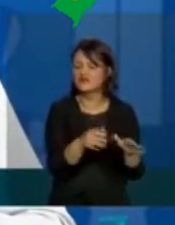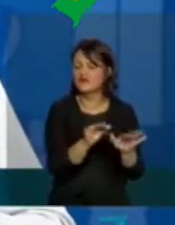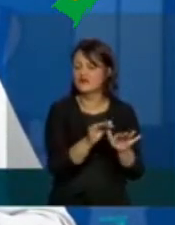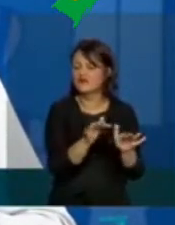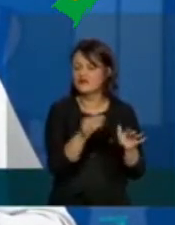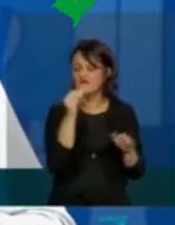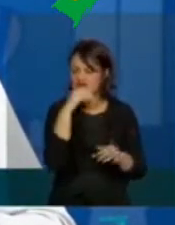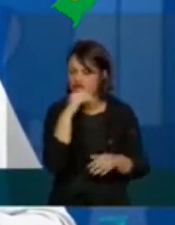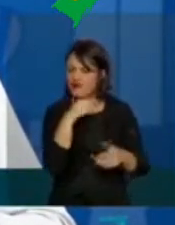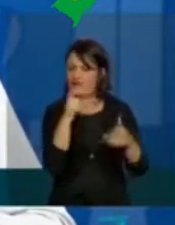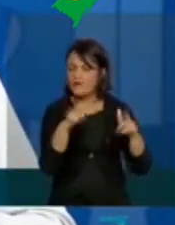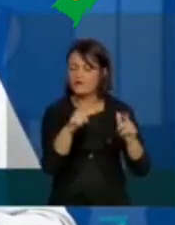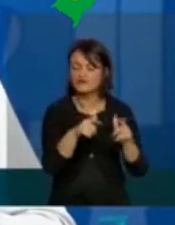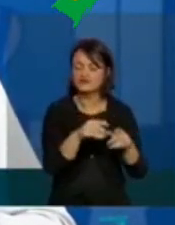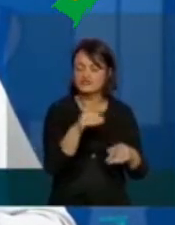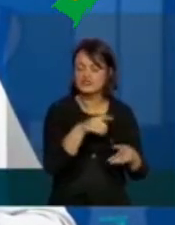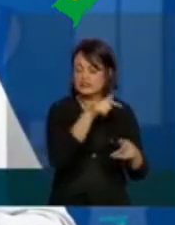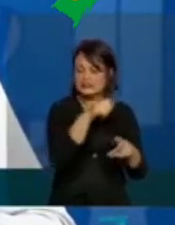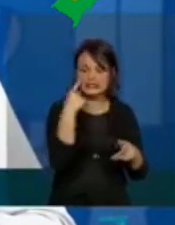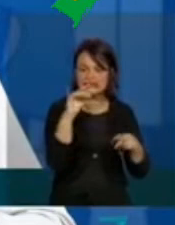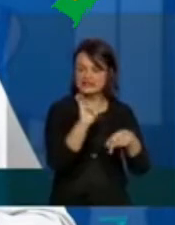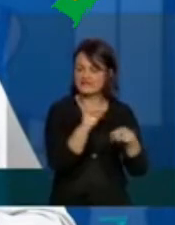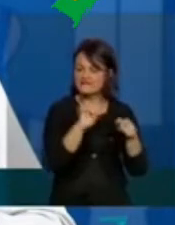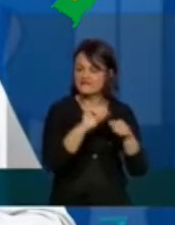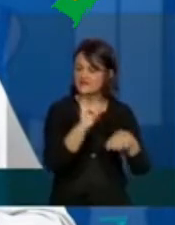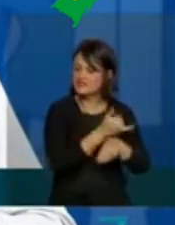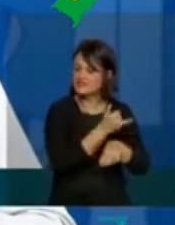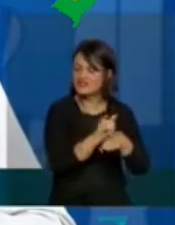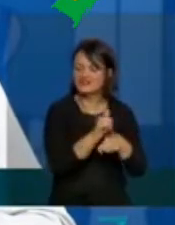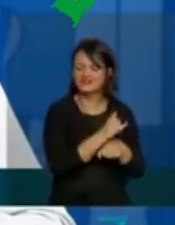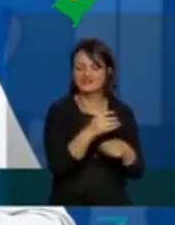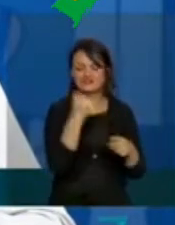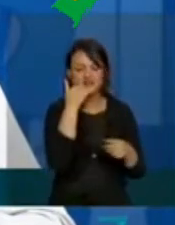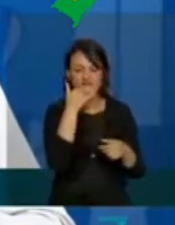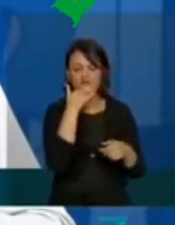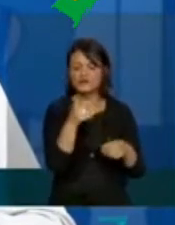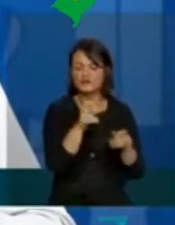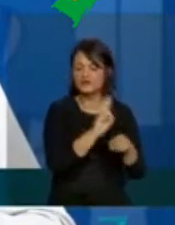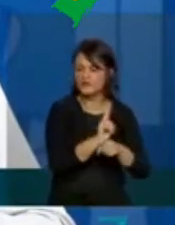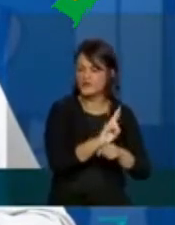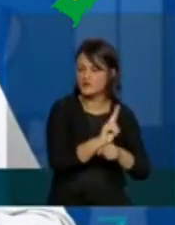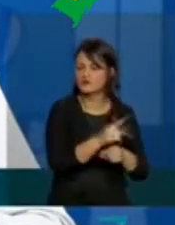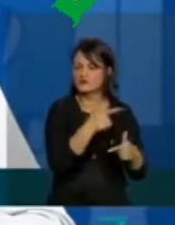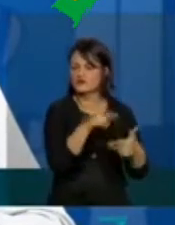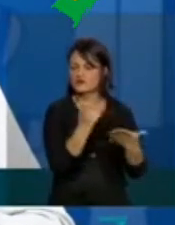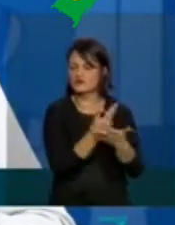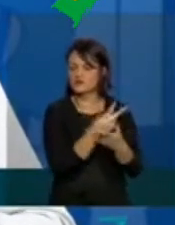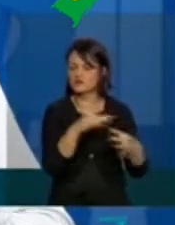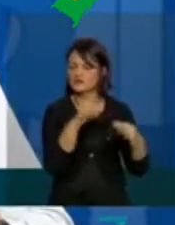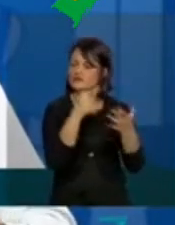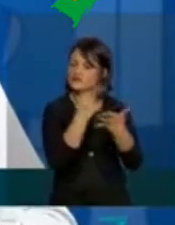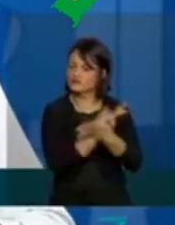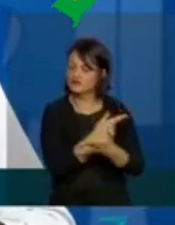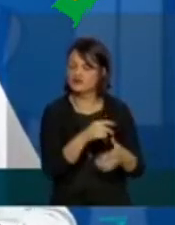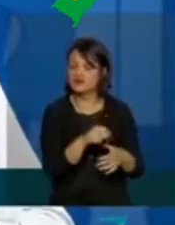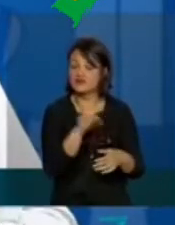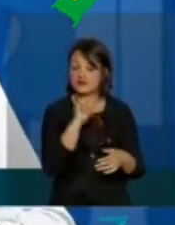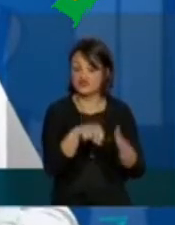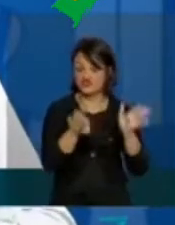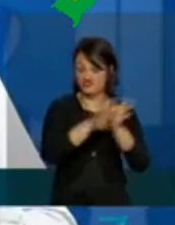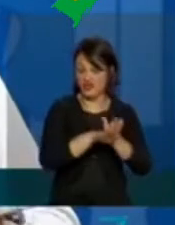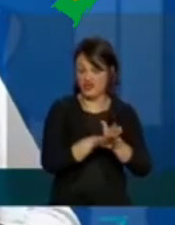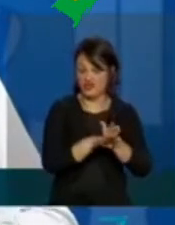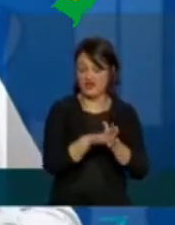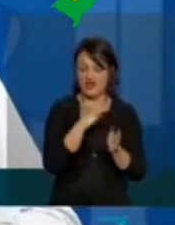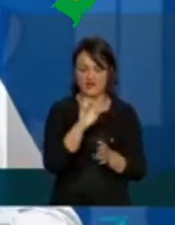construam rapidamente dali algumas estratégias de telefone para estar monitorando essas pessoas. Se chegarmos com